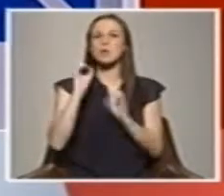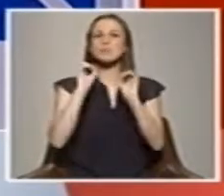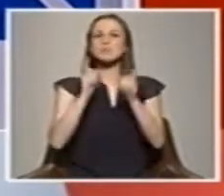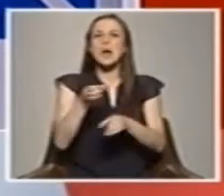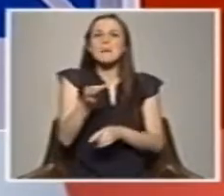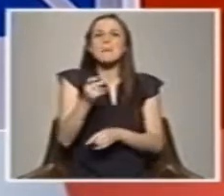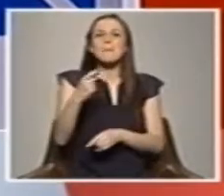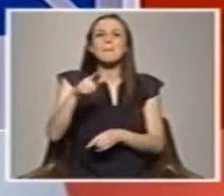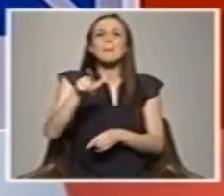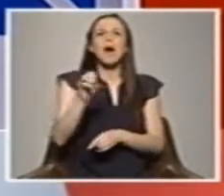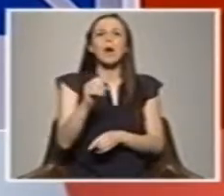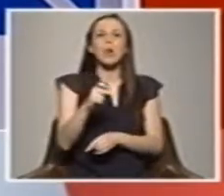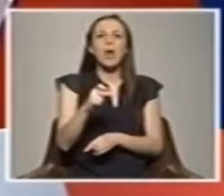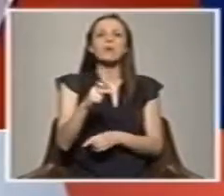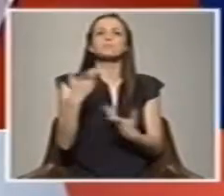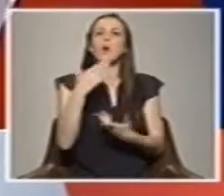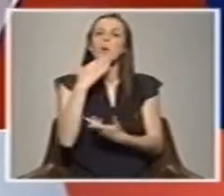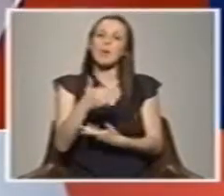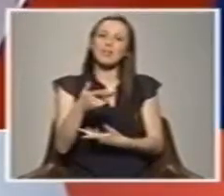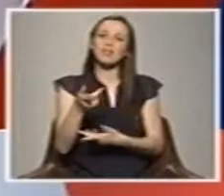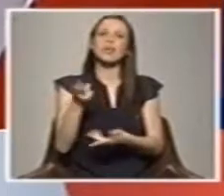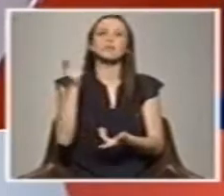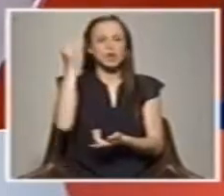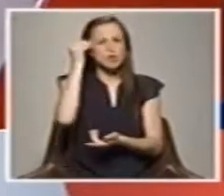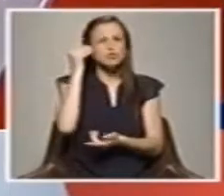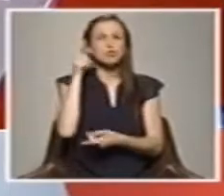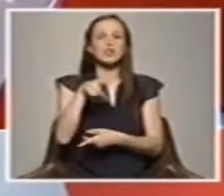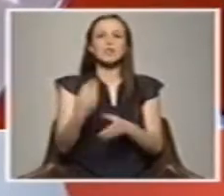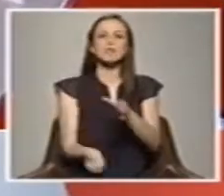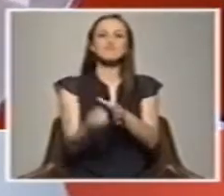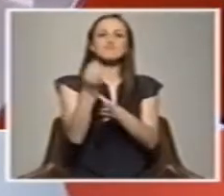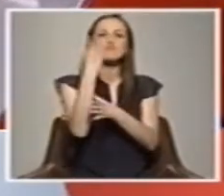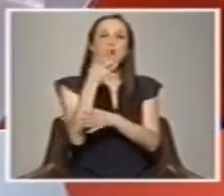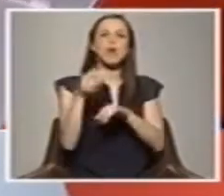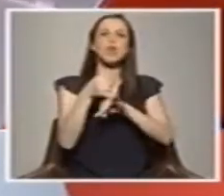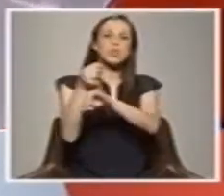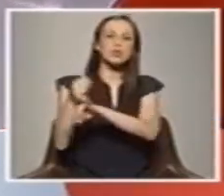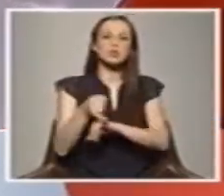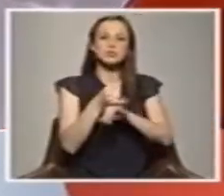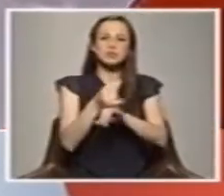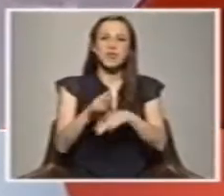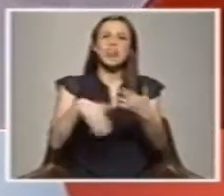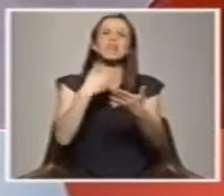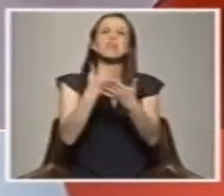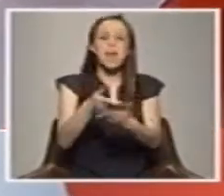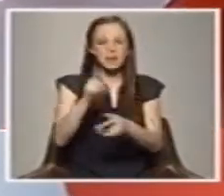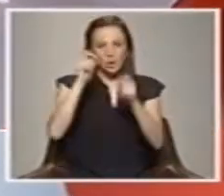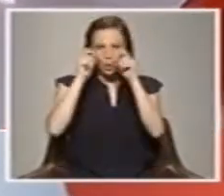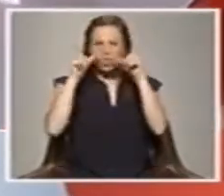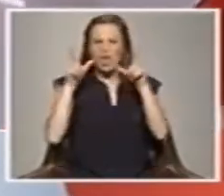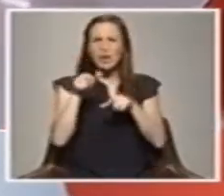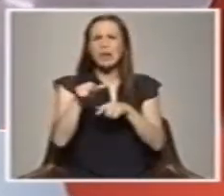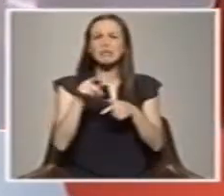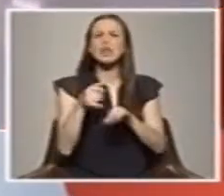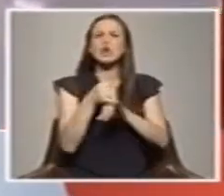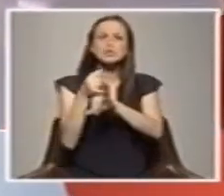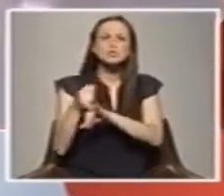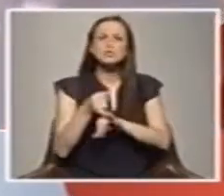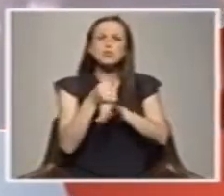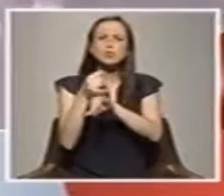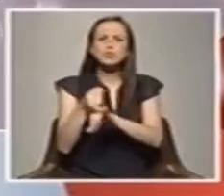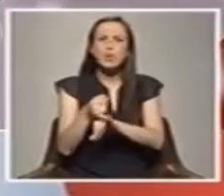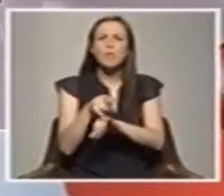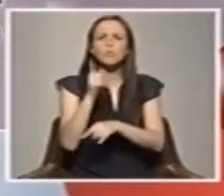Paula Policarpo. Olá, bem-vinda. Olá, é jurista e é fundadora da associação Dar e Acordar. E esta associação foi criada precisamente com